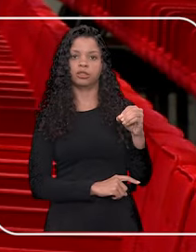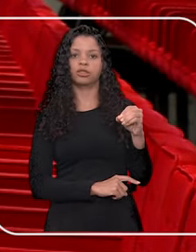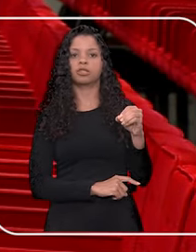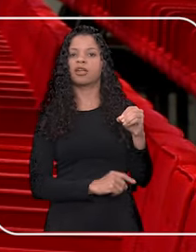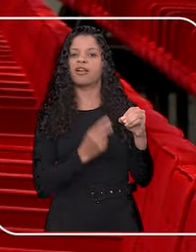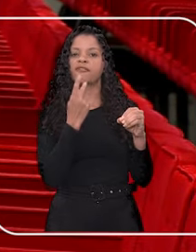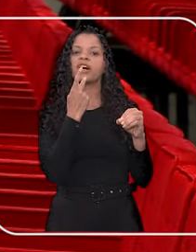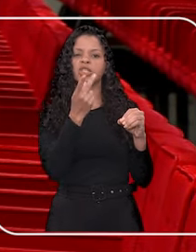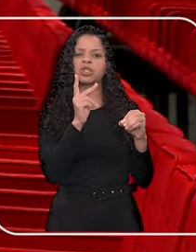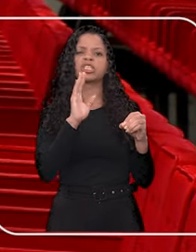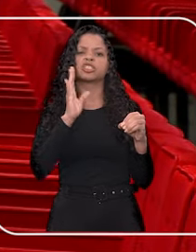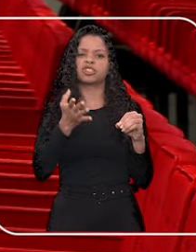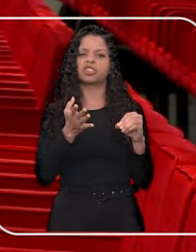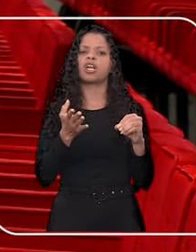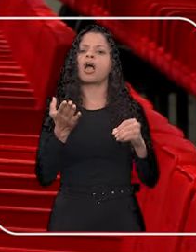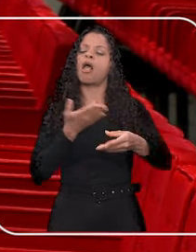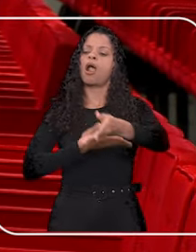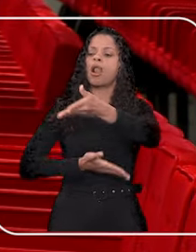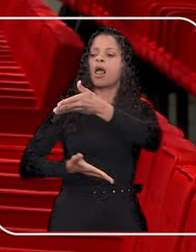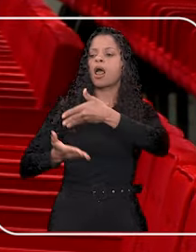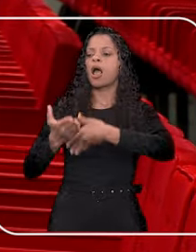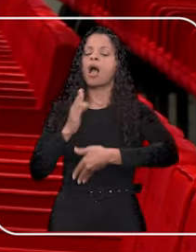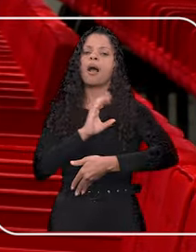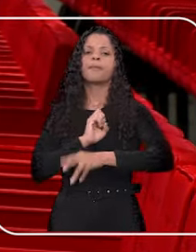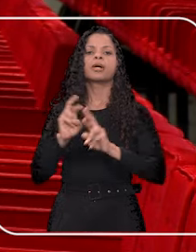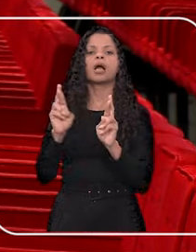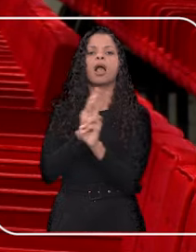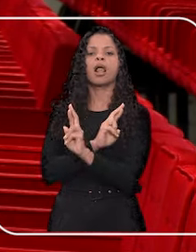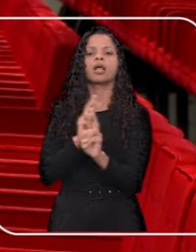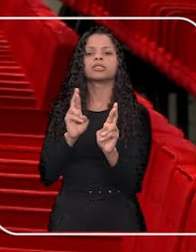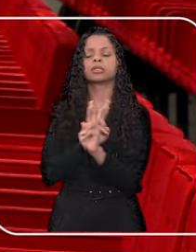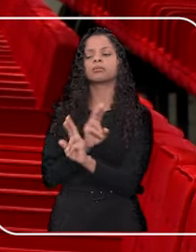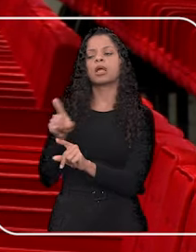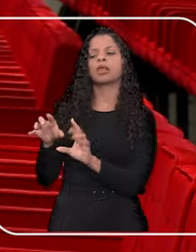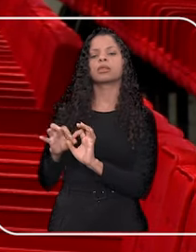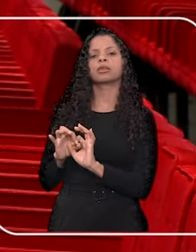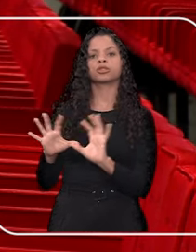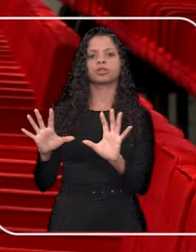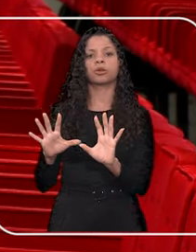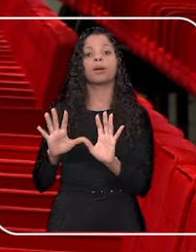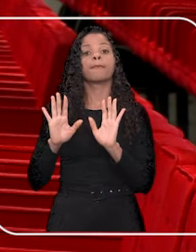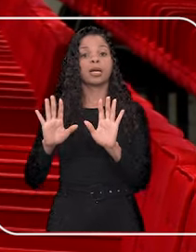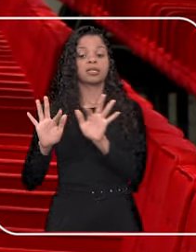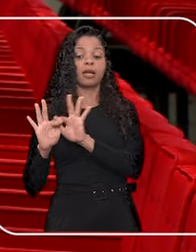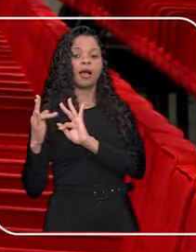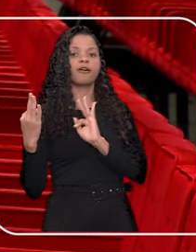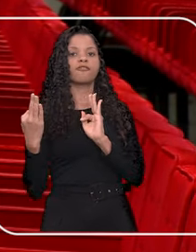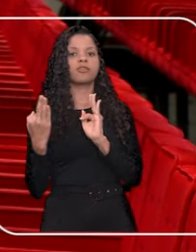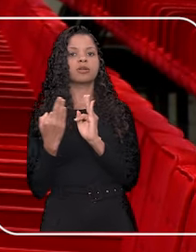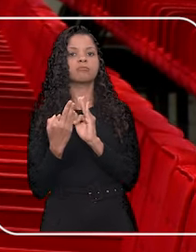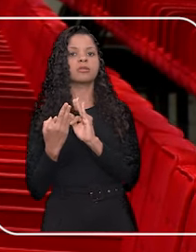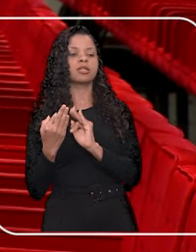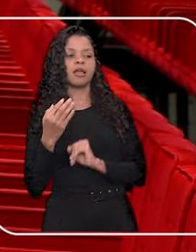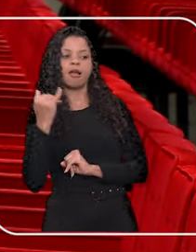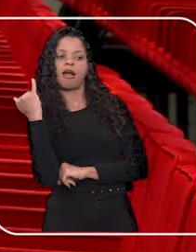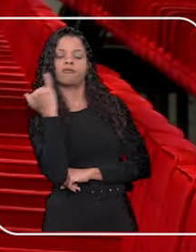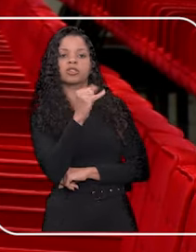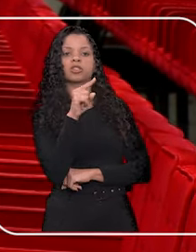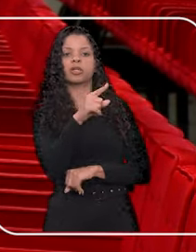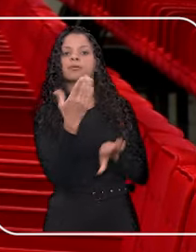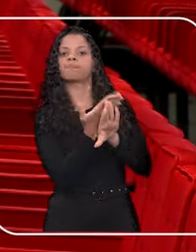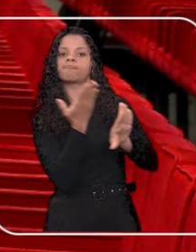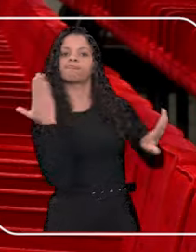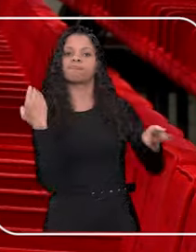idade alegasse estar em um relacionamento amoroso com a vítima ele foi alertado pelos familiares da menina a se